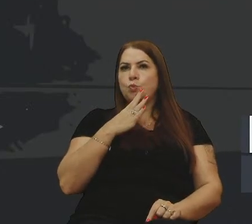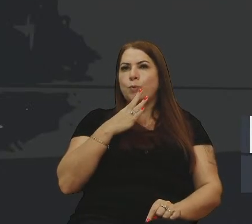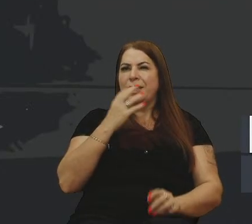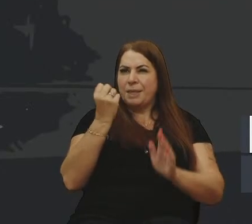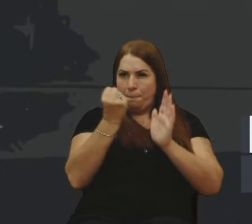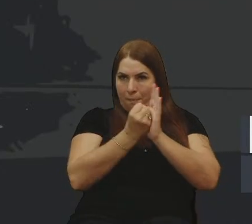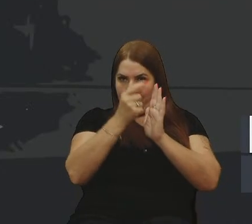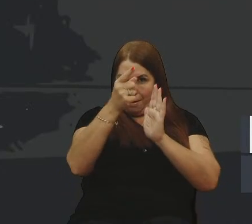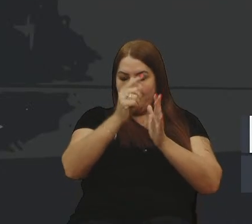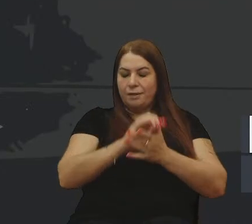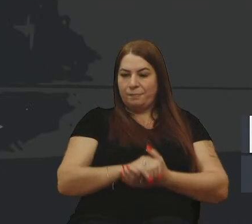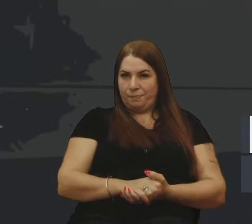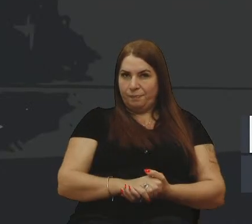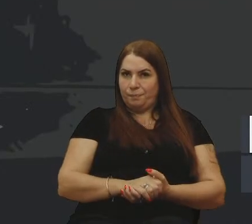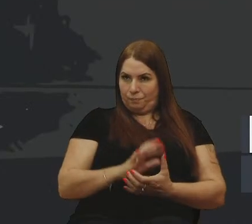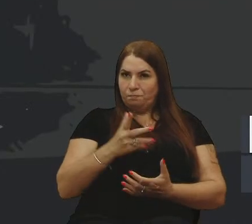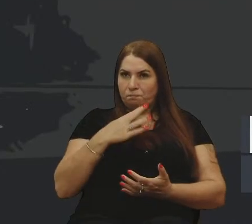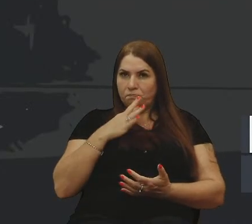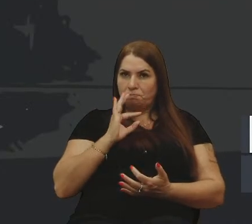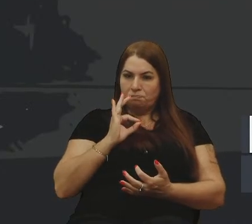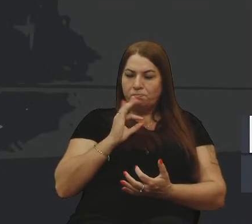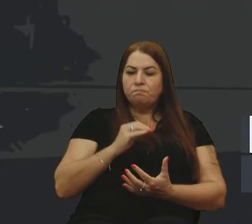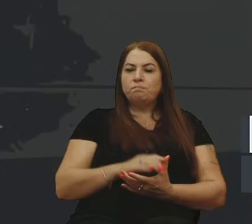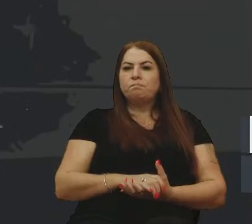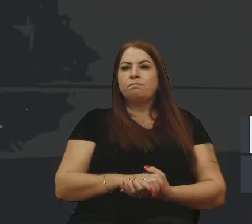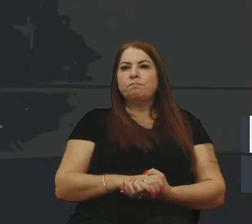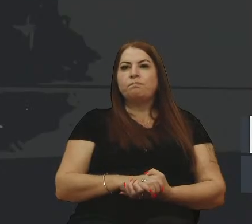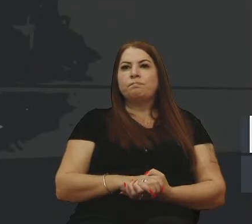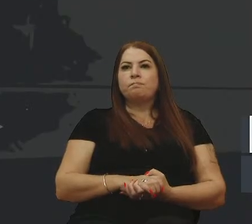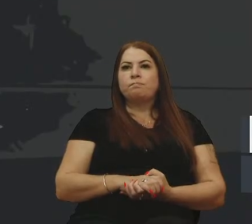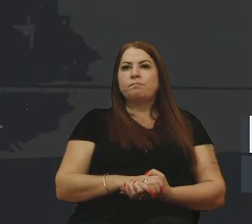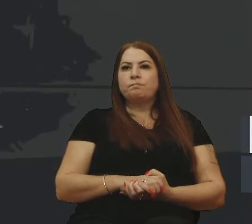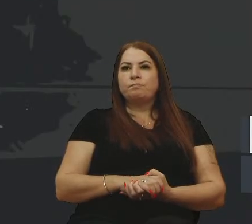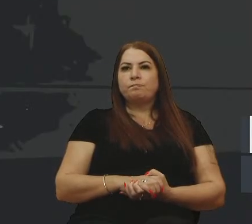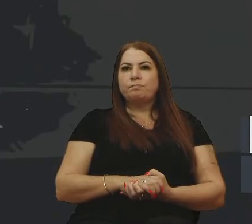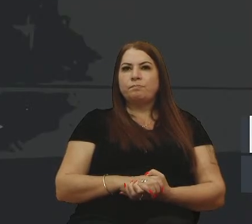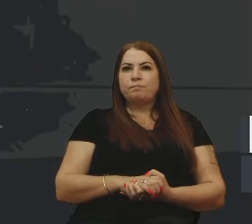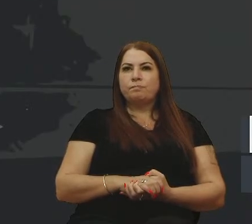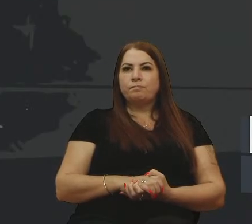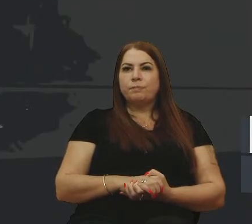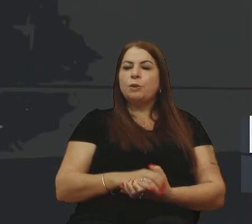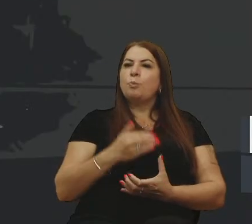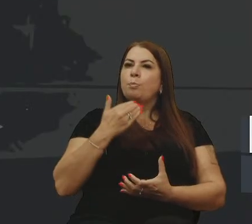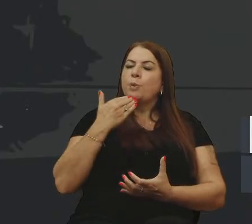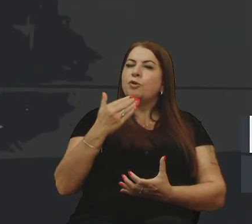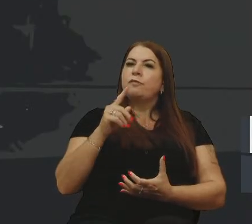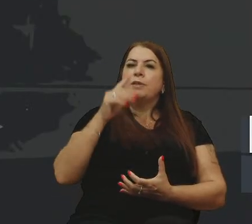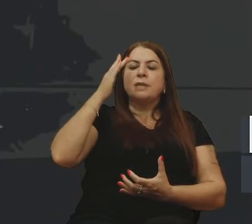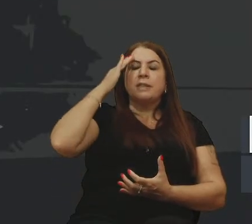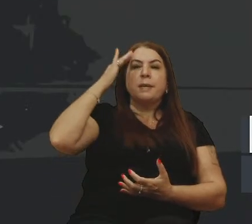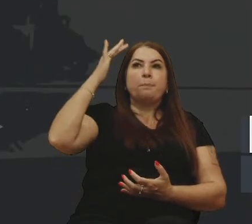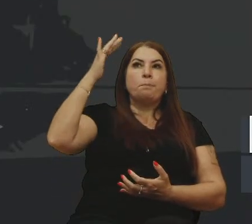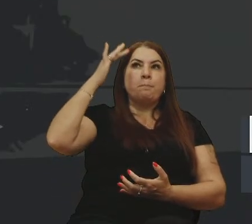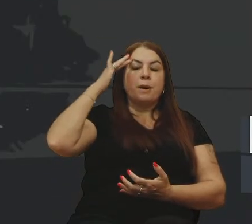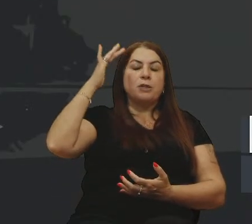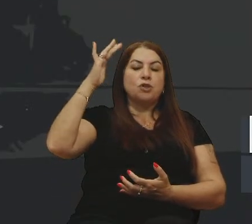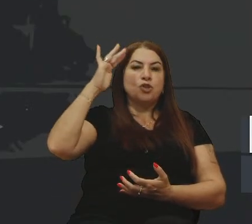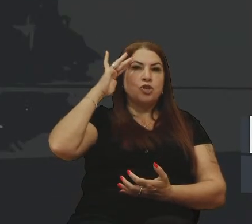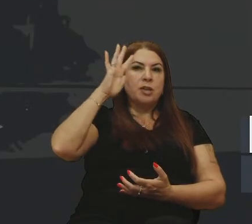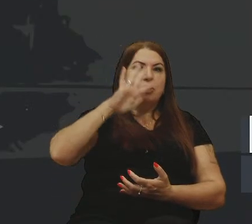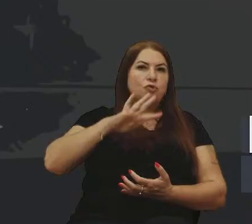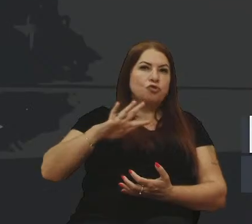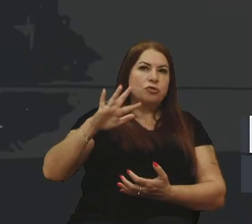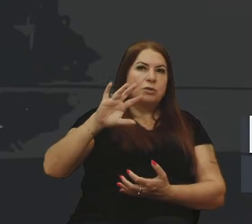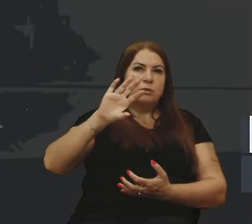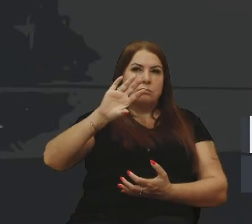marca? Todo mundo? Beleza. Pode passar? Se eu pedir para vocês imaginar agora que a gente deu uma leve girada nesse